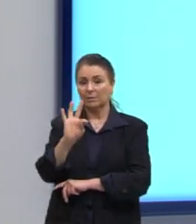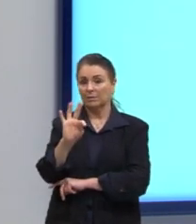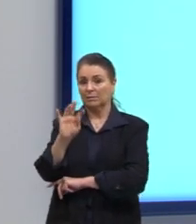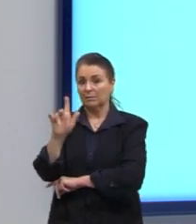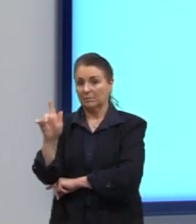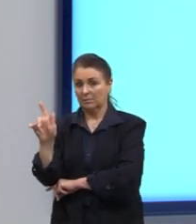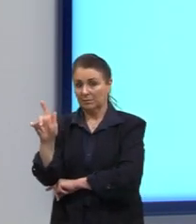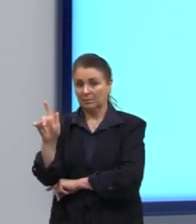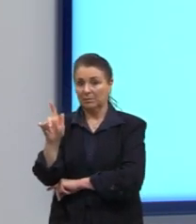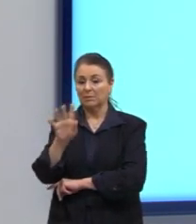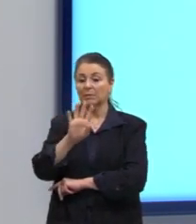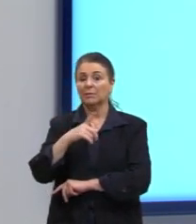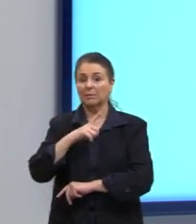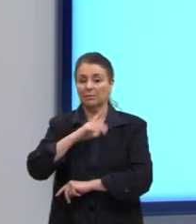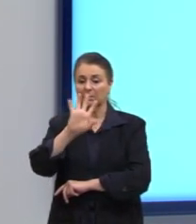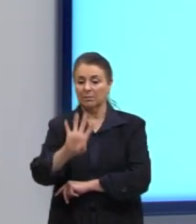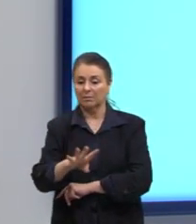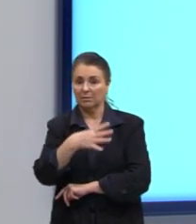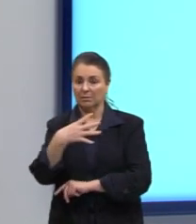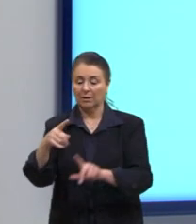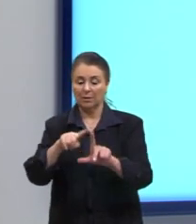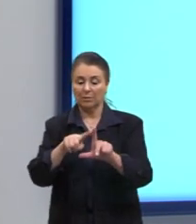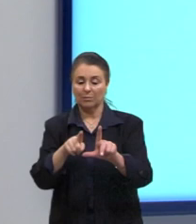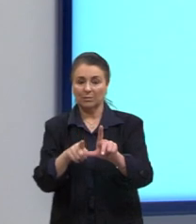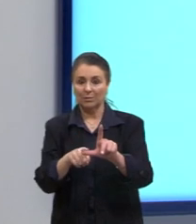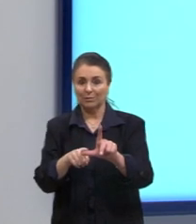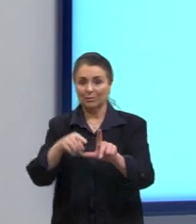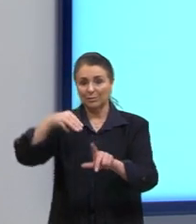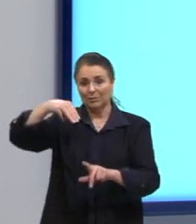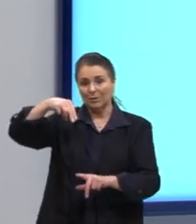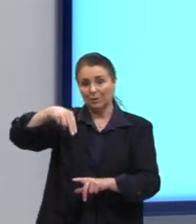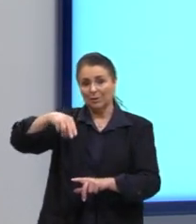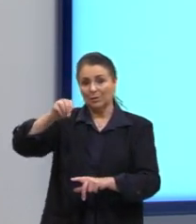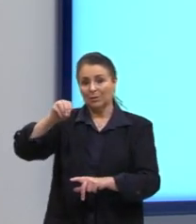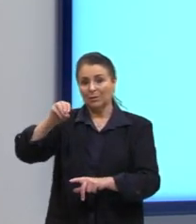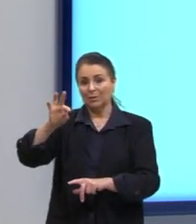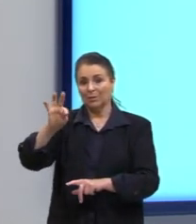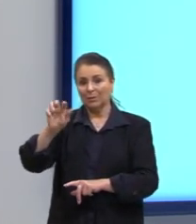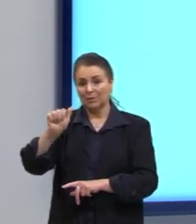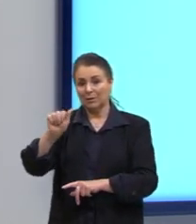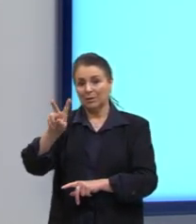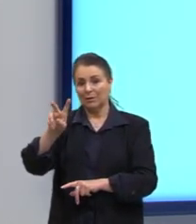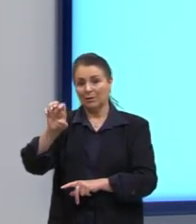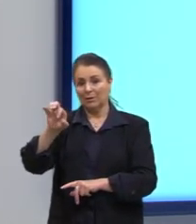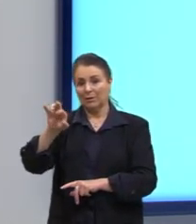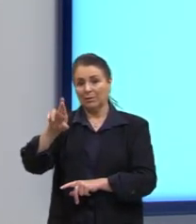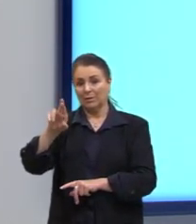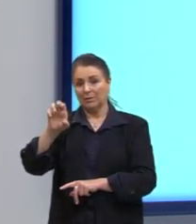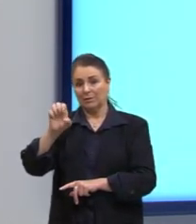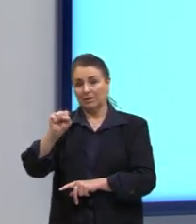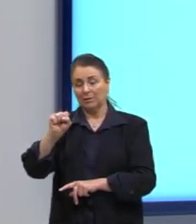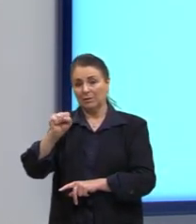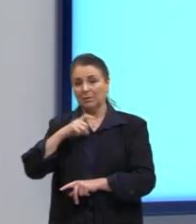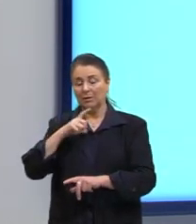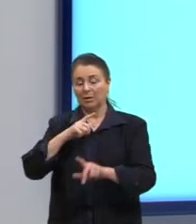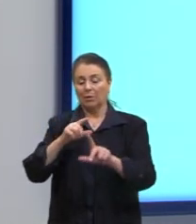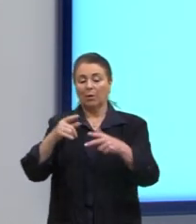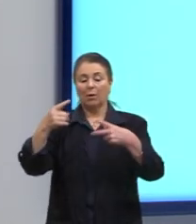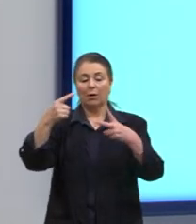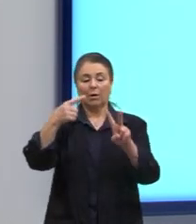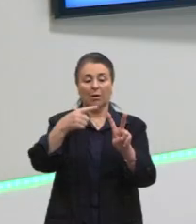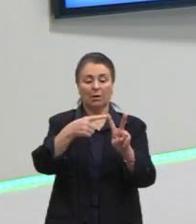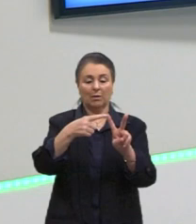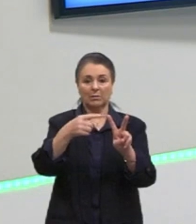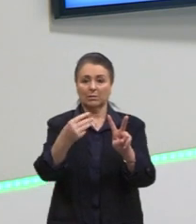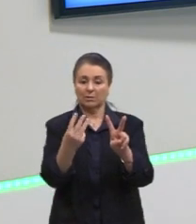dos ângulos notáveis nesse caso aqui então o m seria igual a raiz de 3 pronto determinei